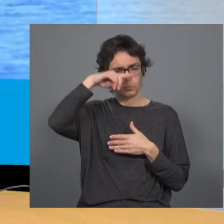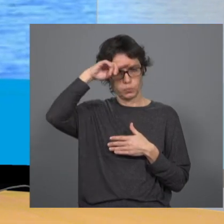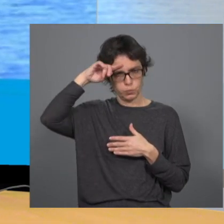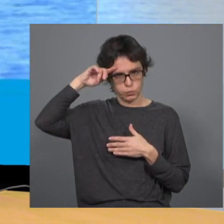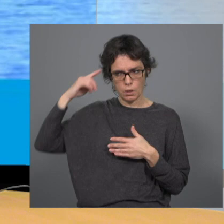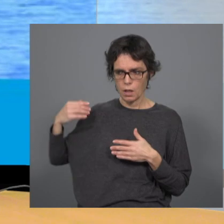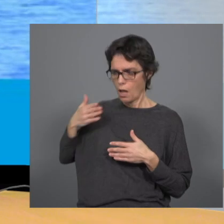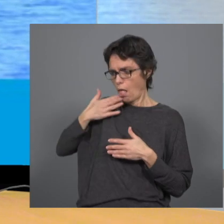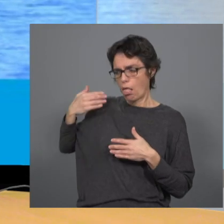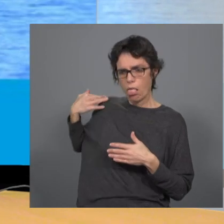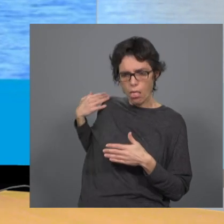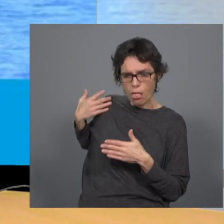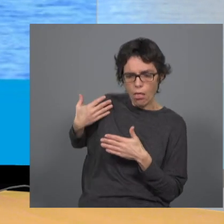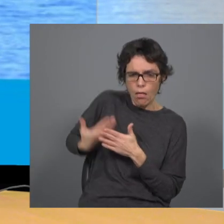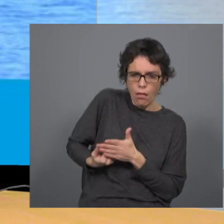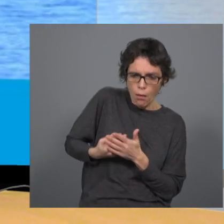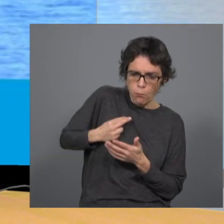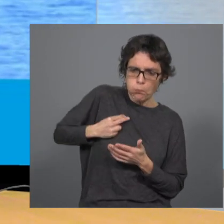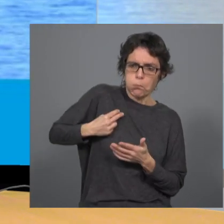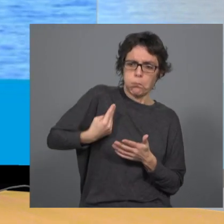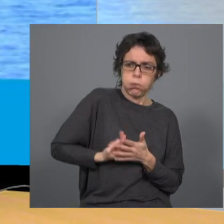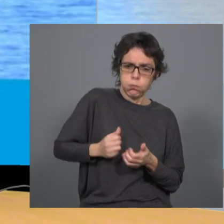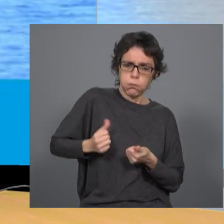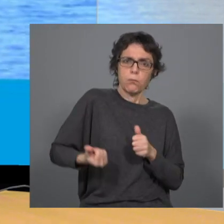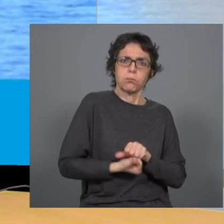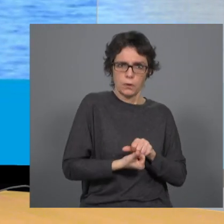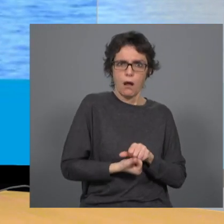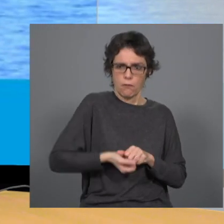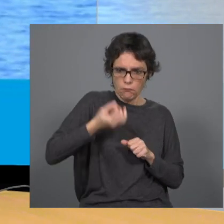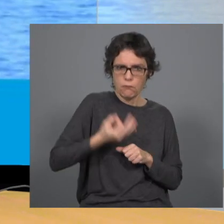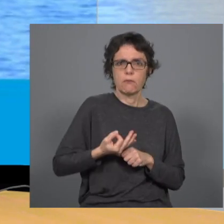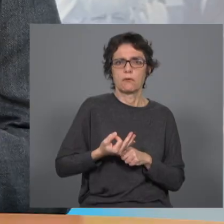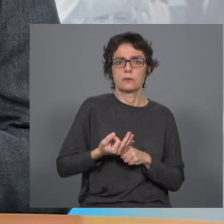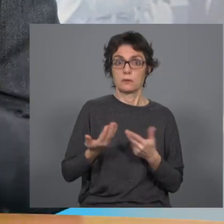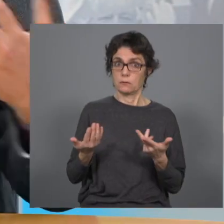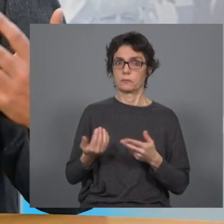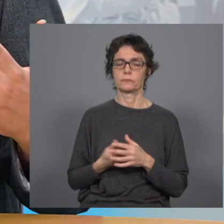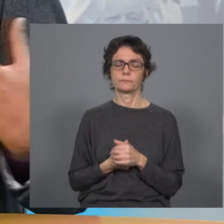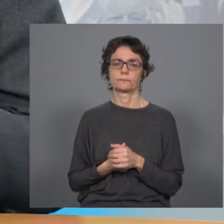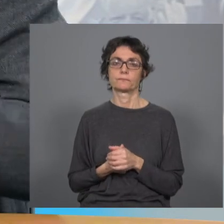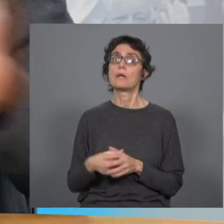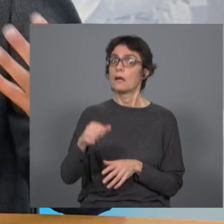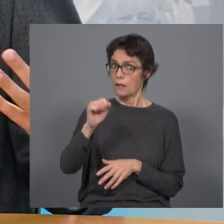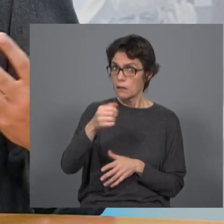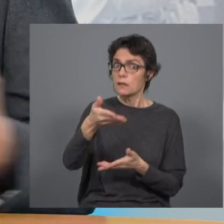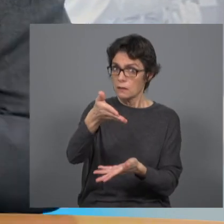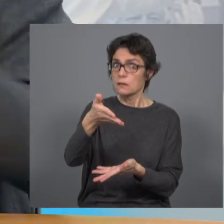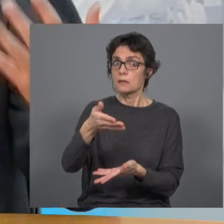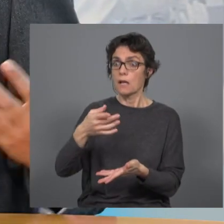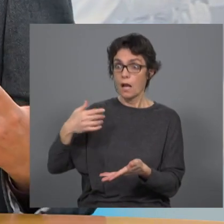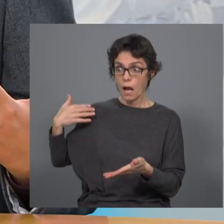mudança às vezes forçada de vida, que já vem de há um ano até esta parte, não é? Sim, ou seja, no fundo este ano este arco, vamos dizer